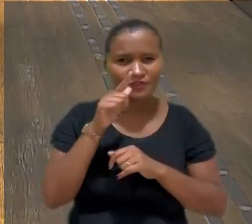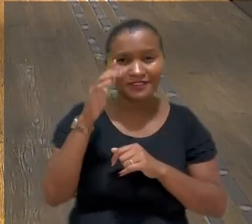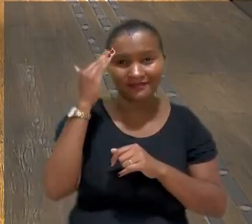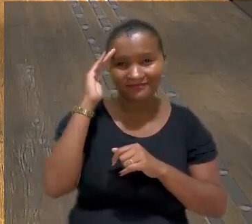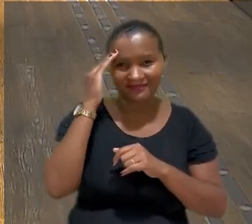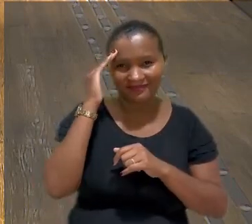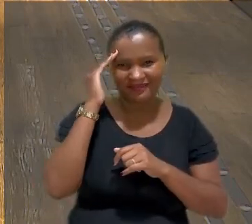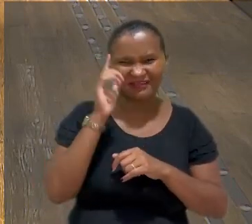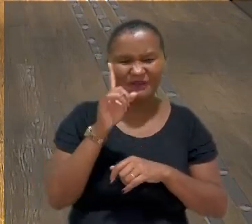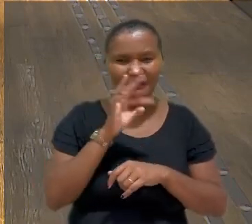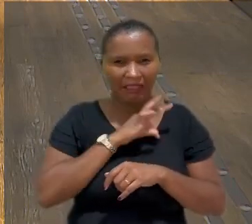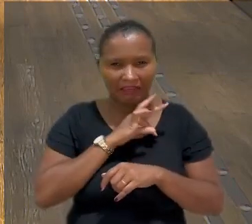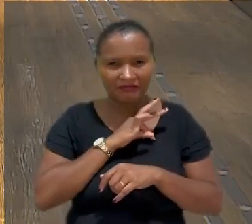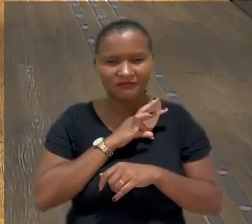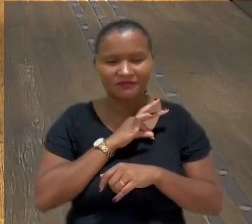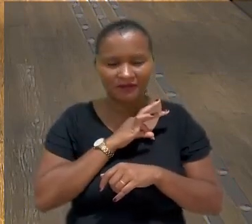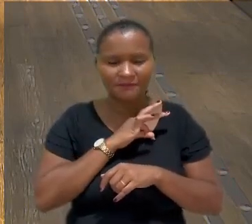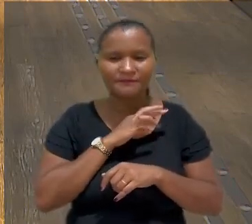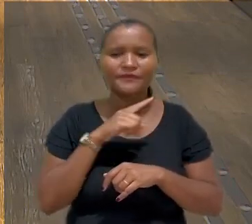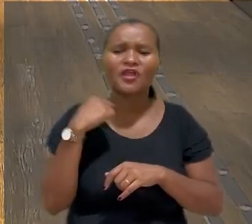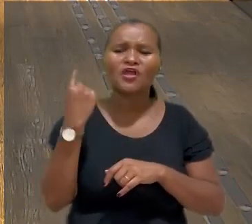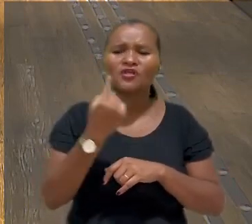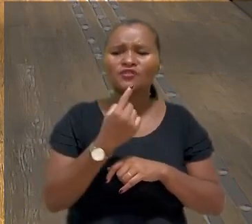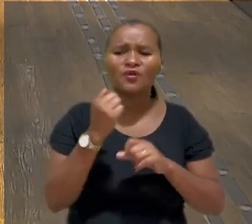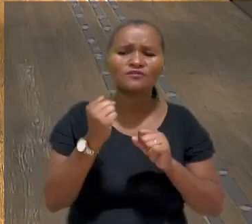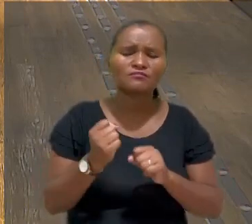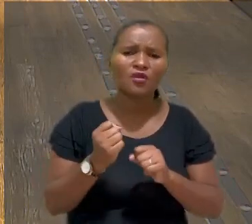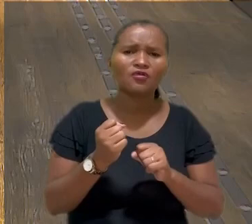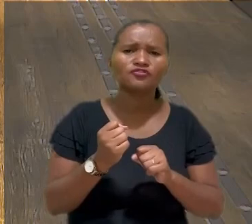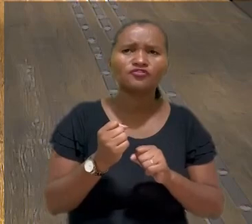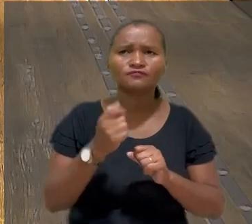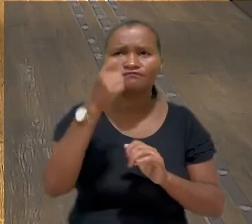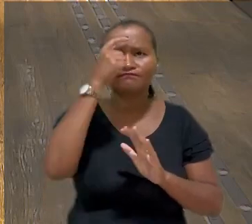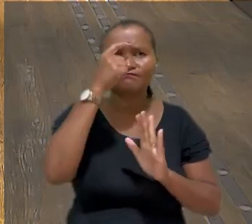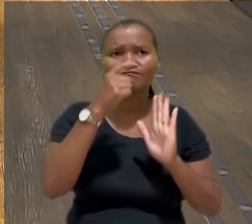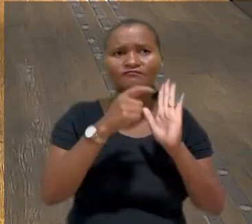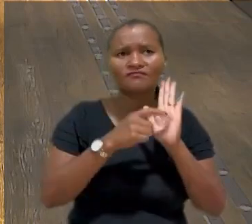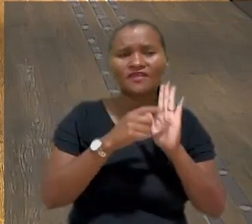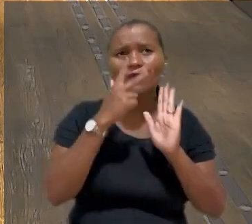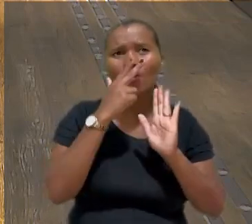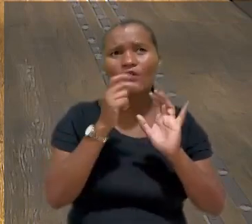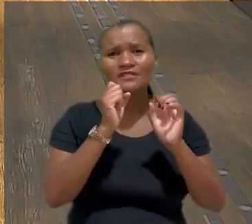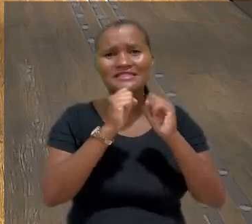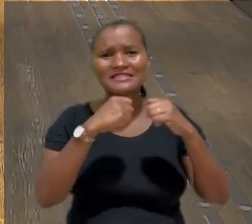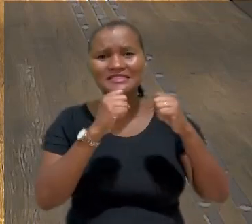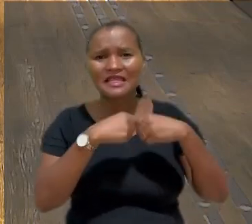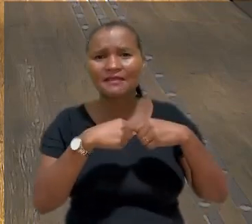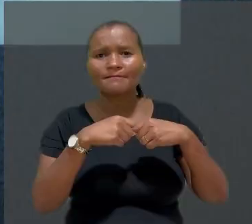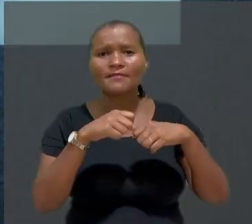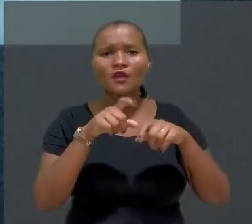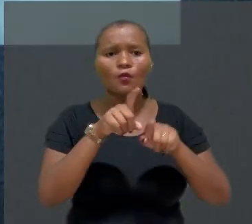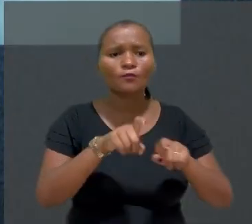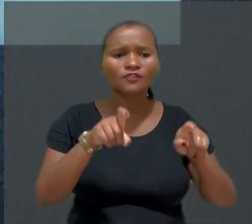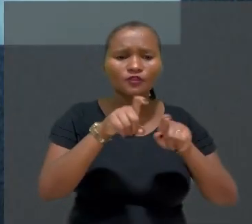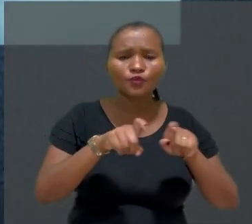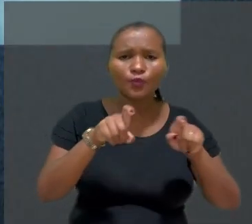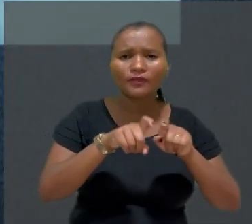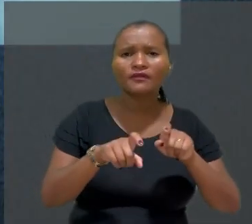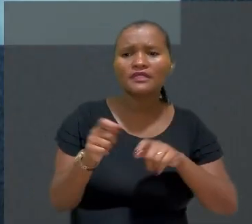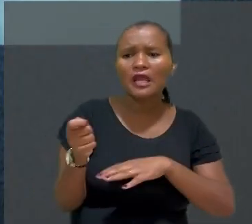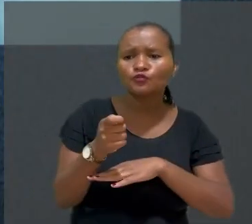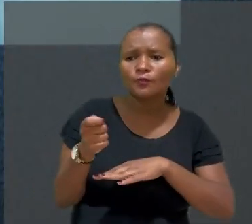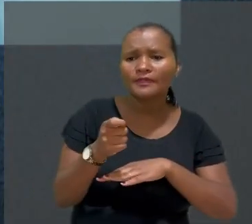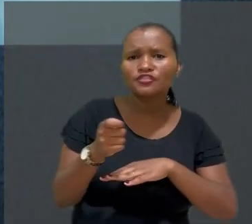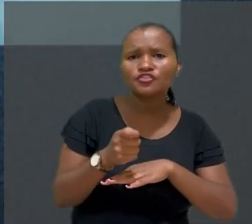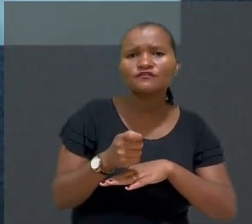entender, saindo um pouco do techniquez, a gente poderia definir IA como sistemas computacionais que